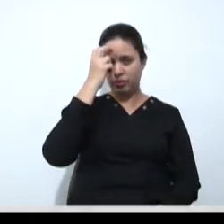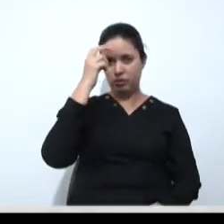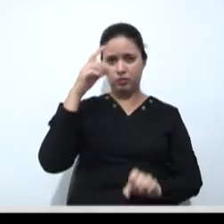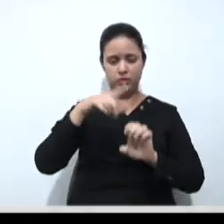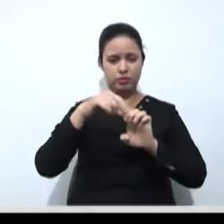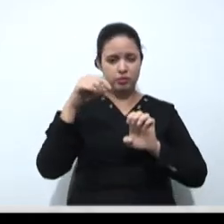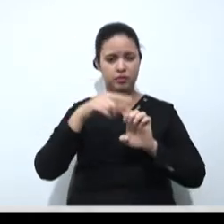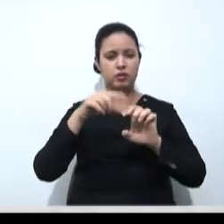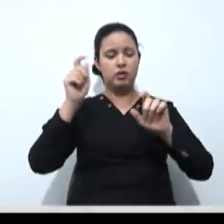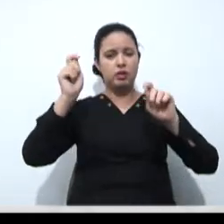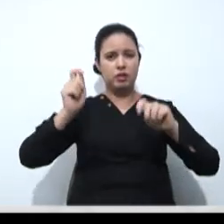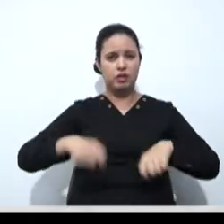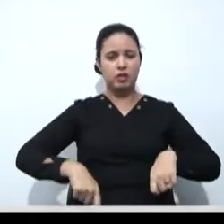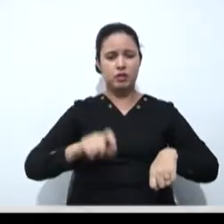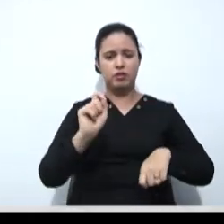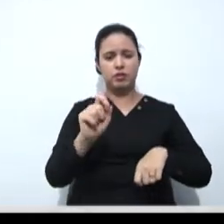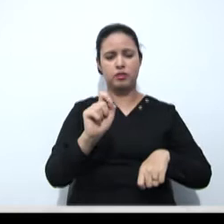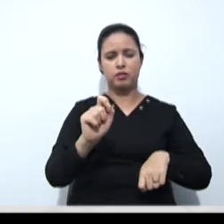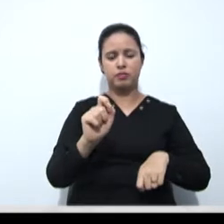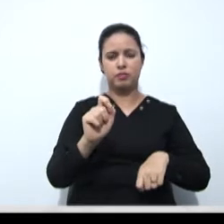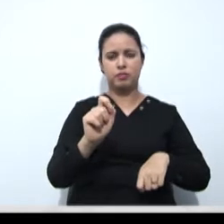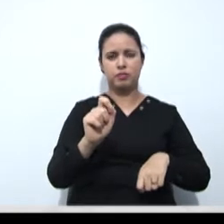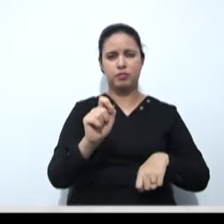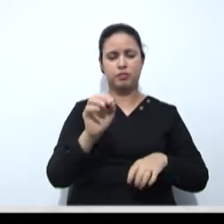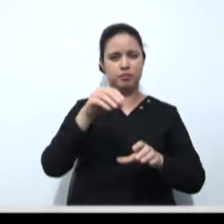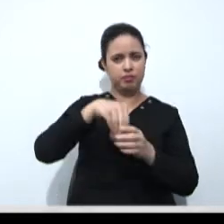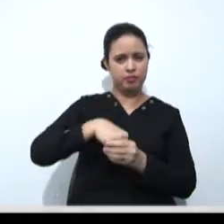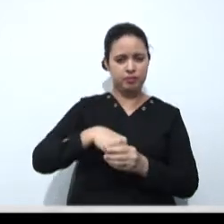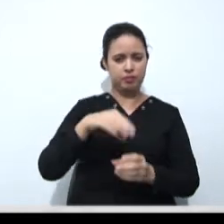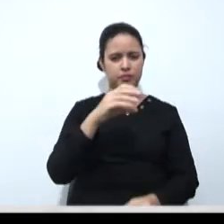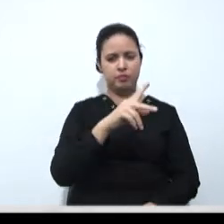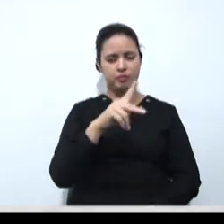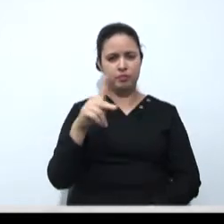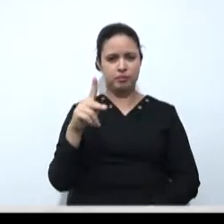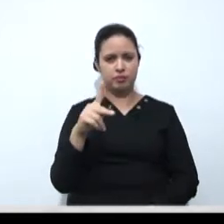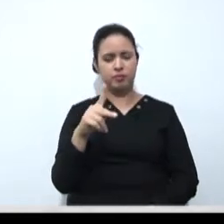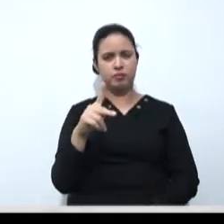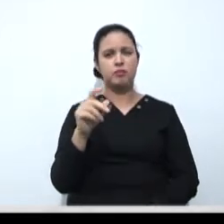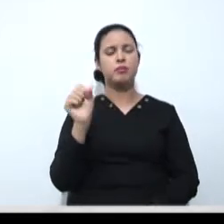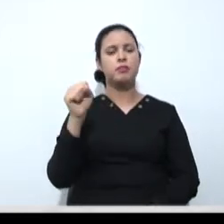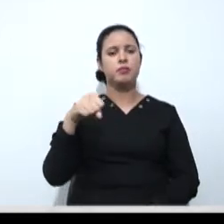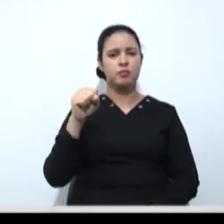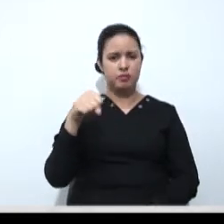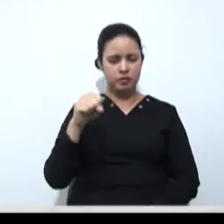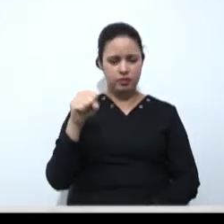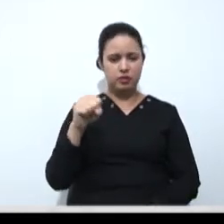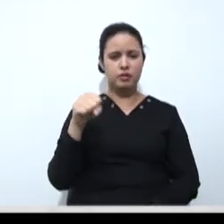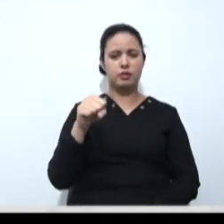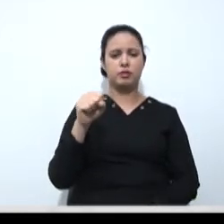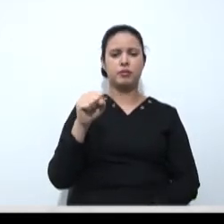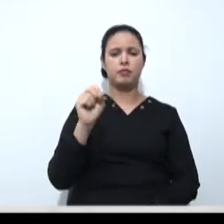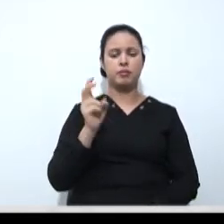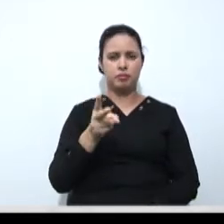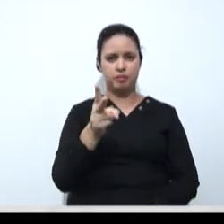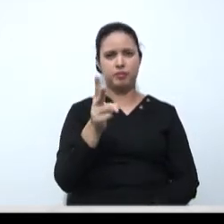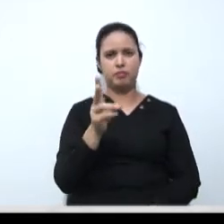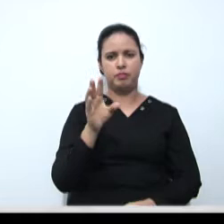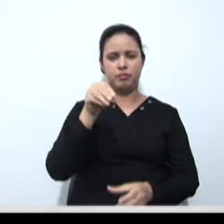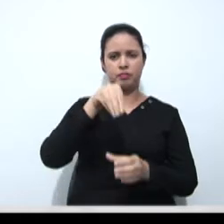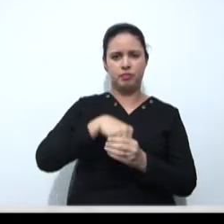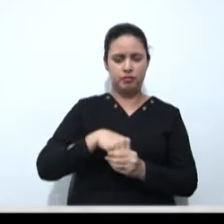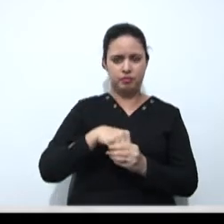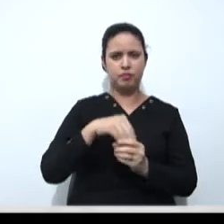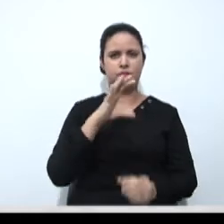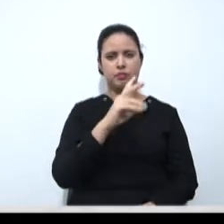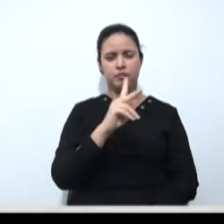ela pode ser estabelecida dentro da cooperativa? Eu diria para você que ela deve ser estabelecida dentro da